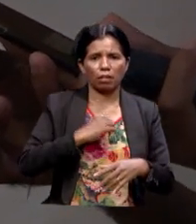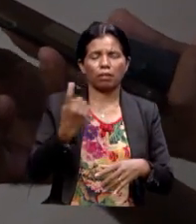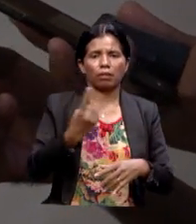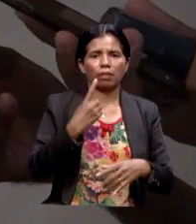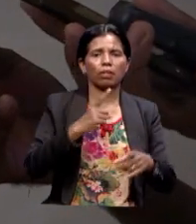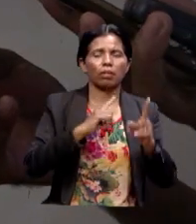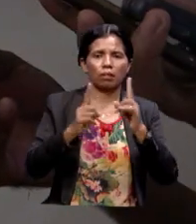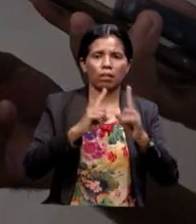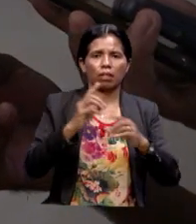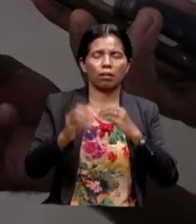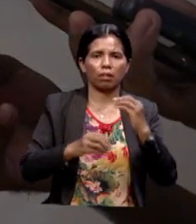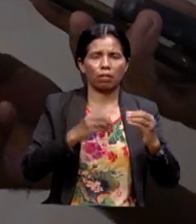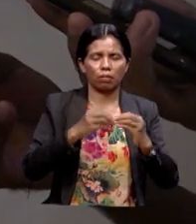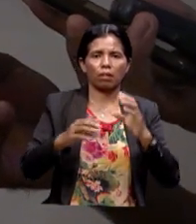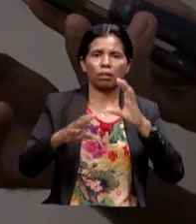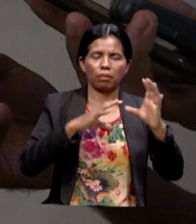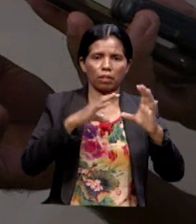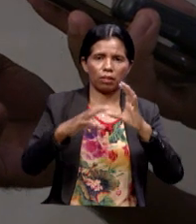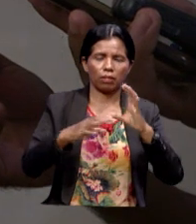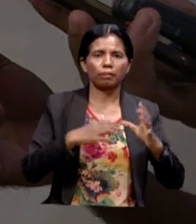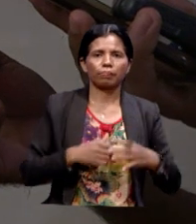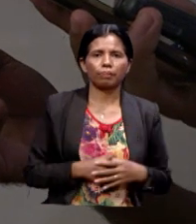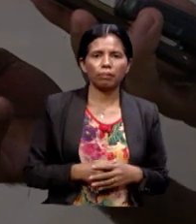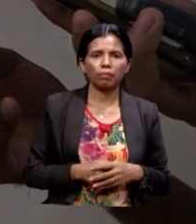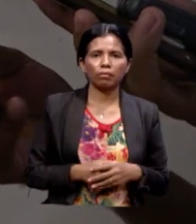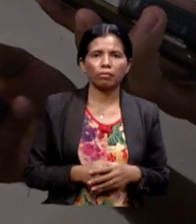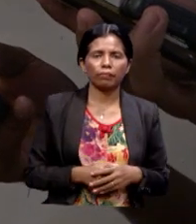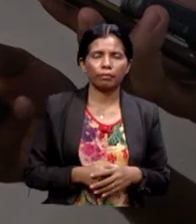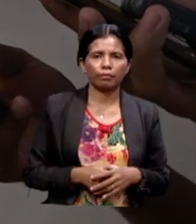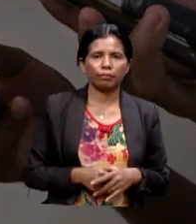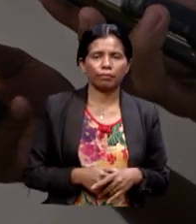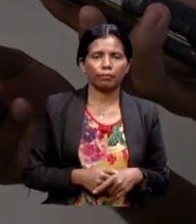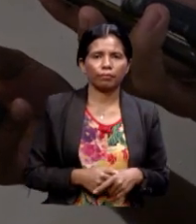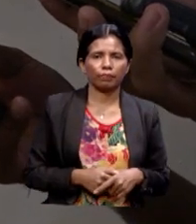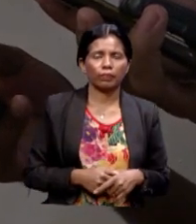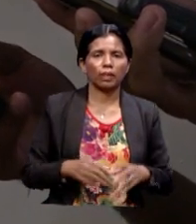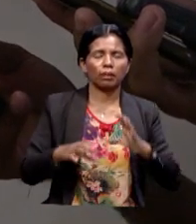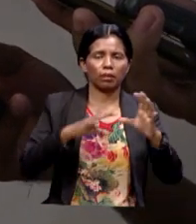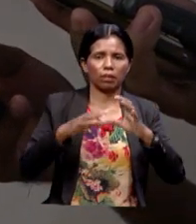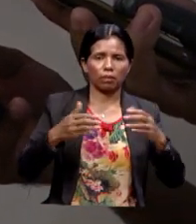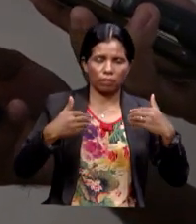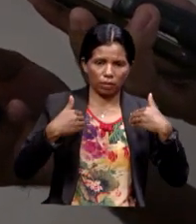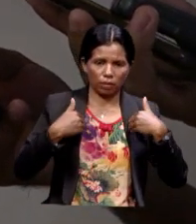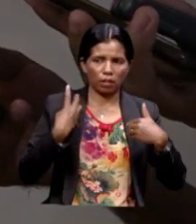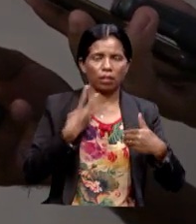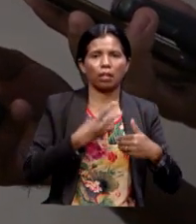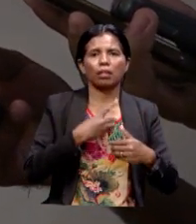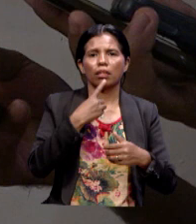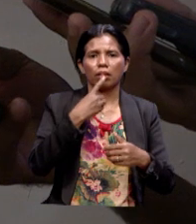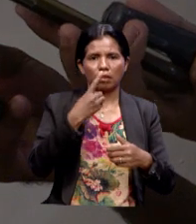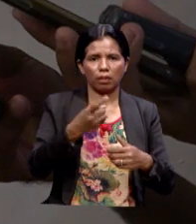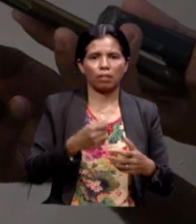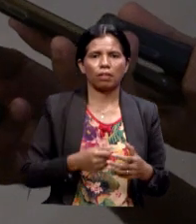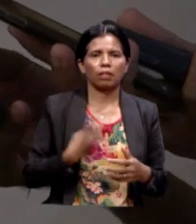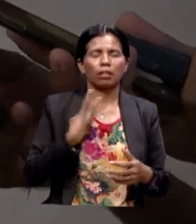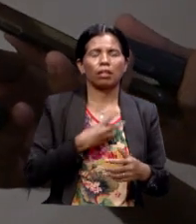con oba comunicação se comunicação ne vem que ia a mi preferência kata